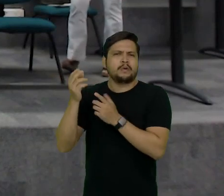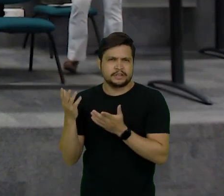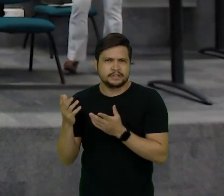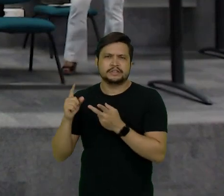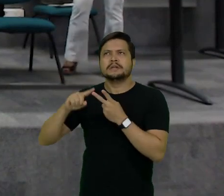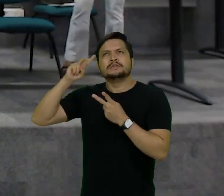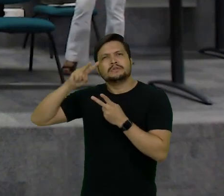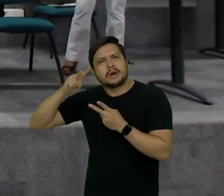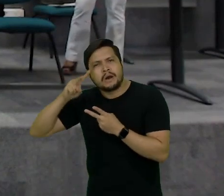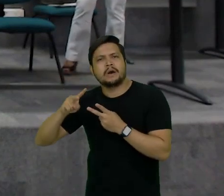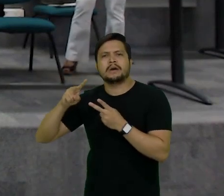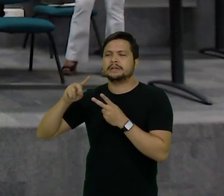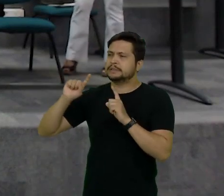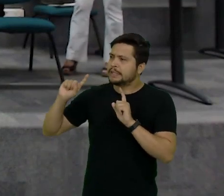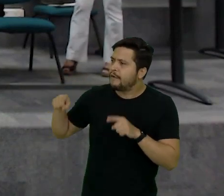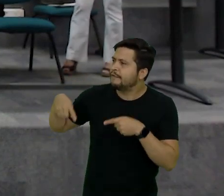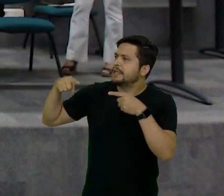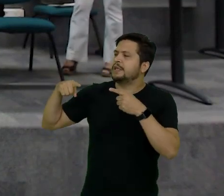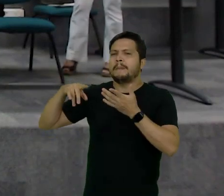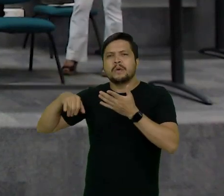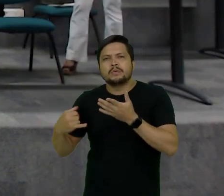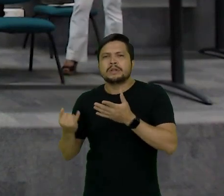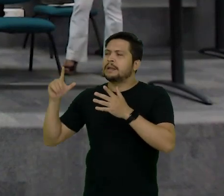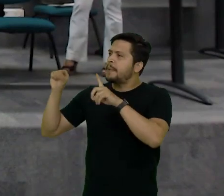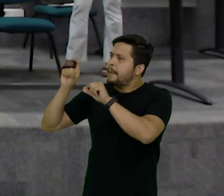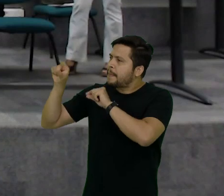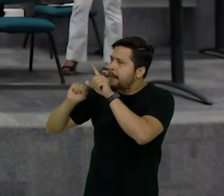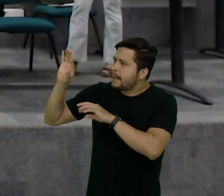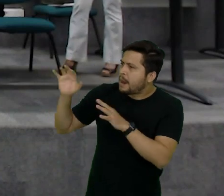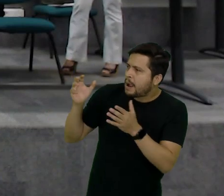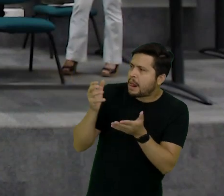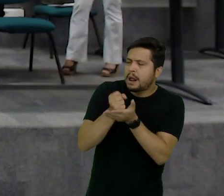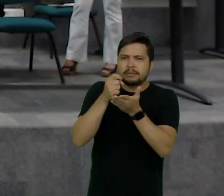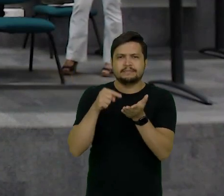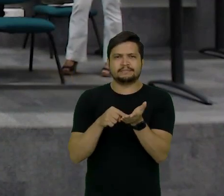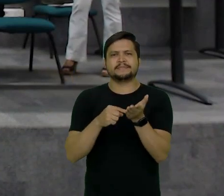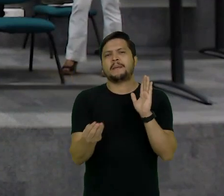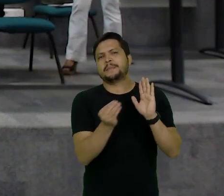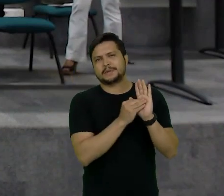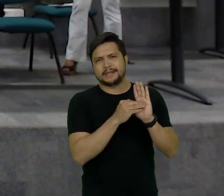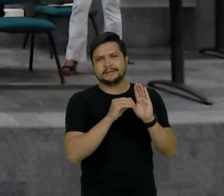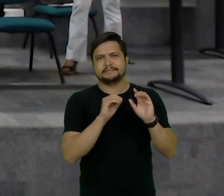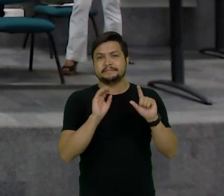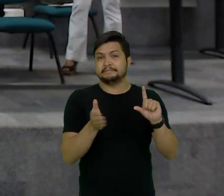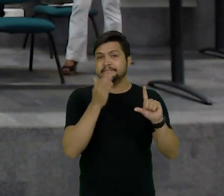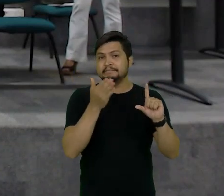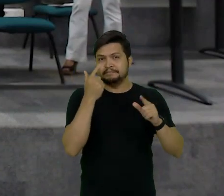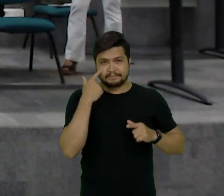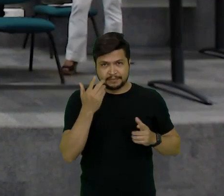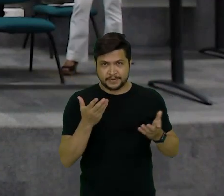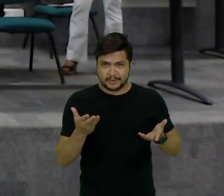sobre conquistas nossas, que acho que é muito relevante a gente falar, desafios e oportunidades. E esse negócio aqui de eu ser a